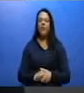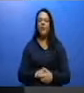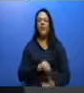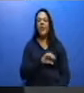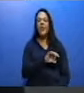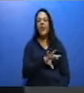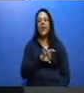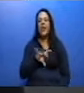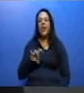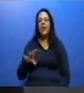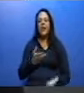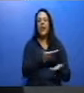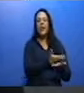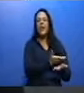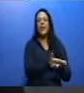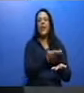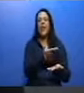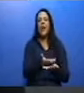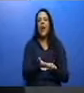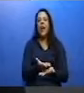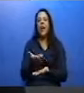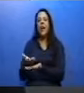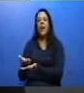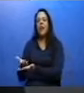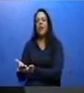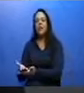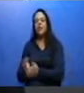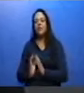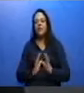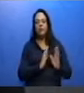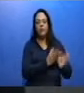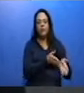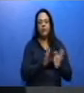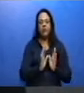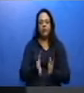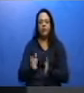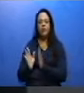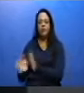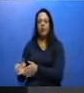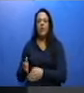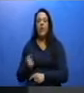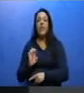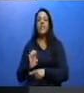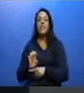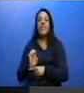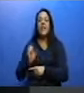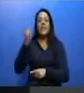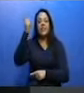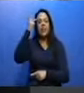uma parte, tá? Um aspecto do estado de São Paulo. Vamos começar a nossa aula?